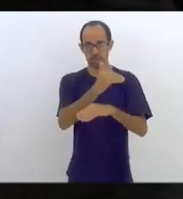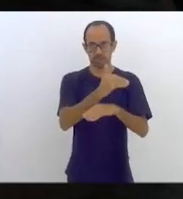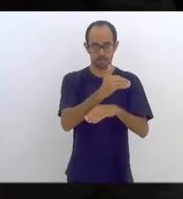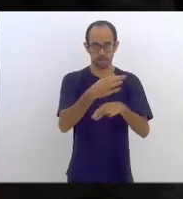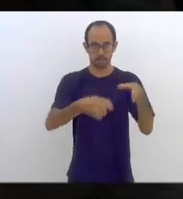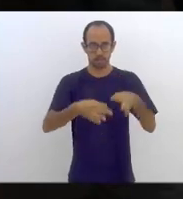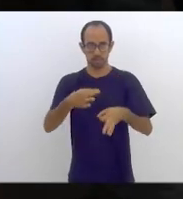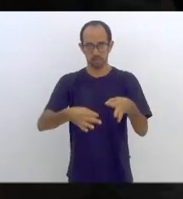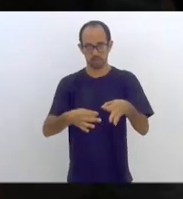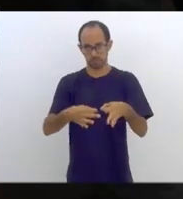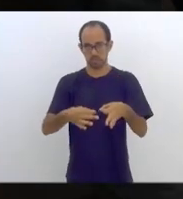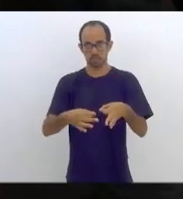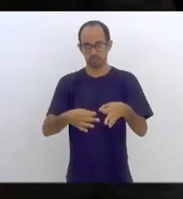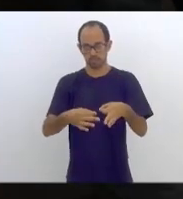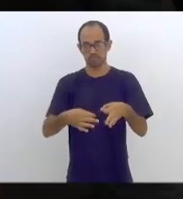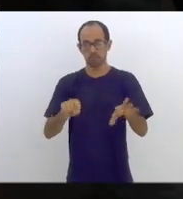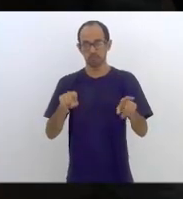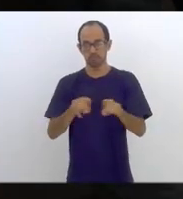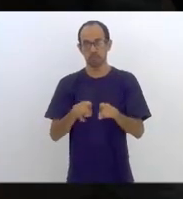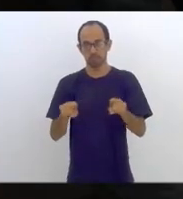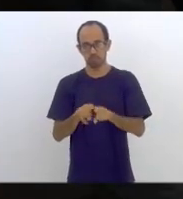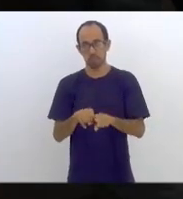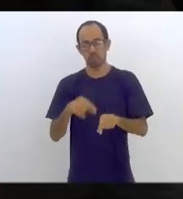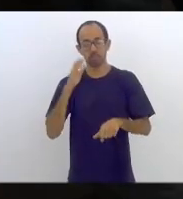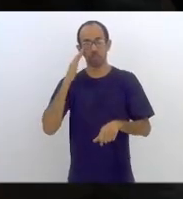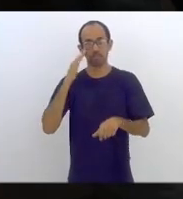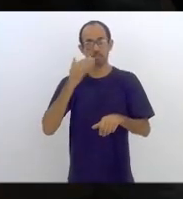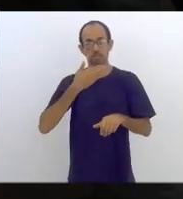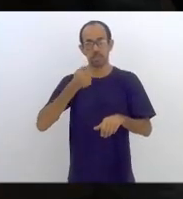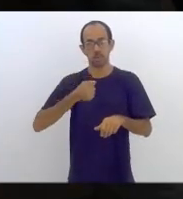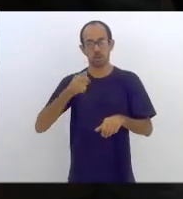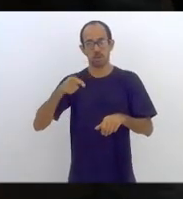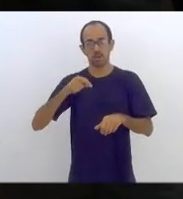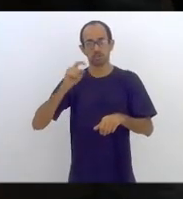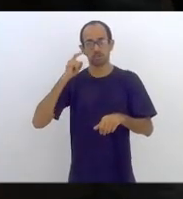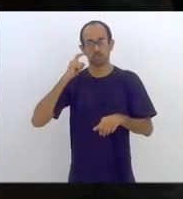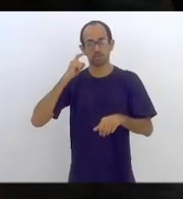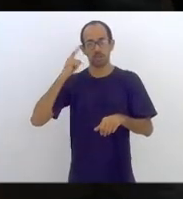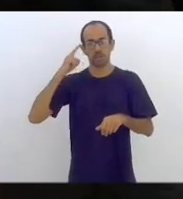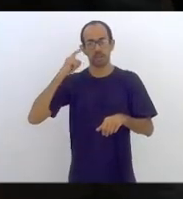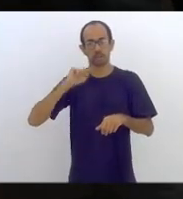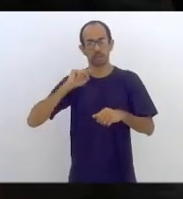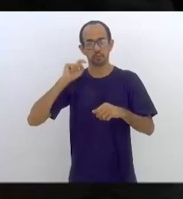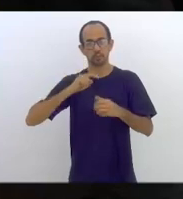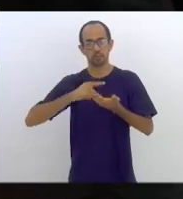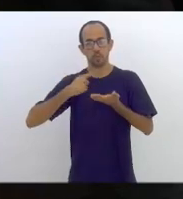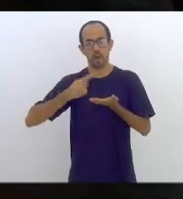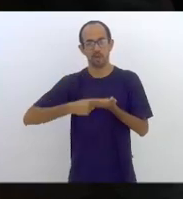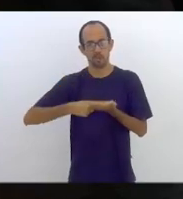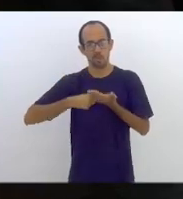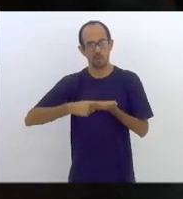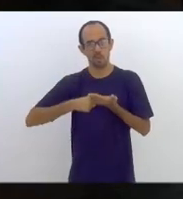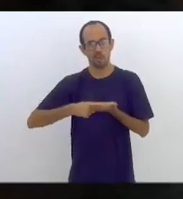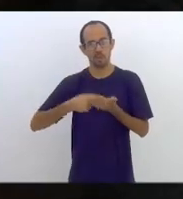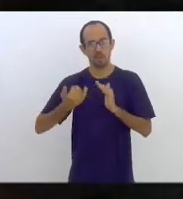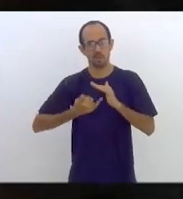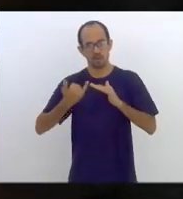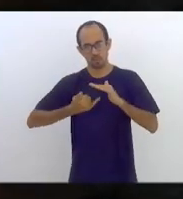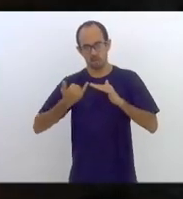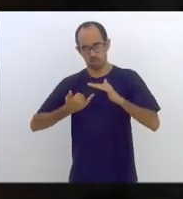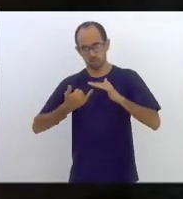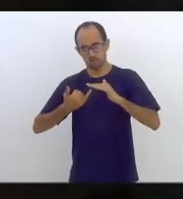entender melhor esta figura é digamos assim é difusa do chamado acordo informal por isso